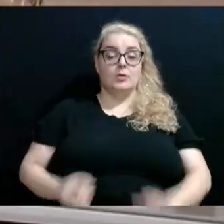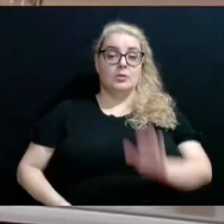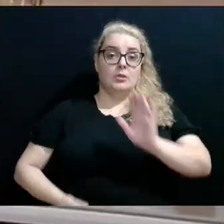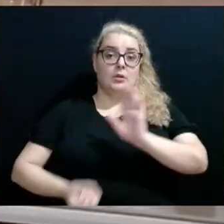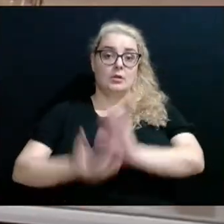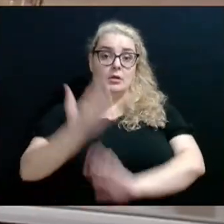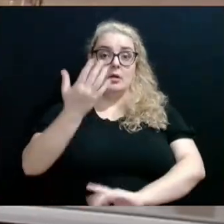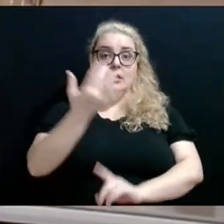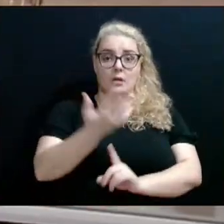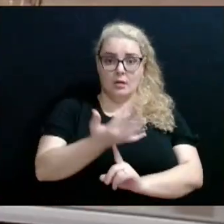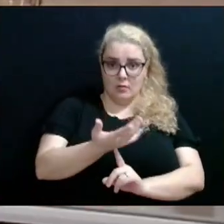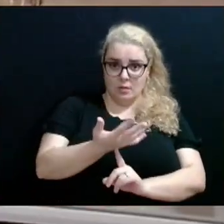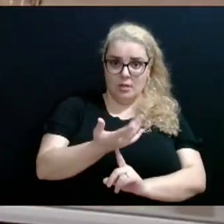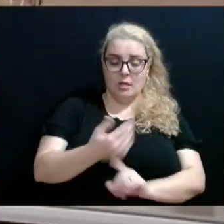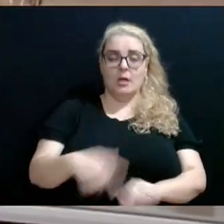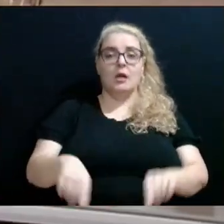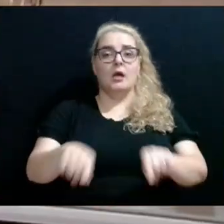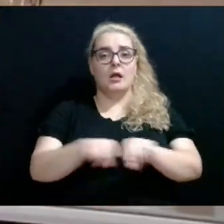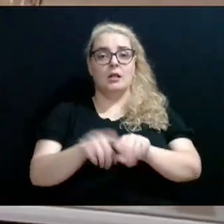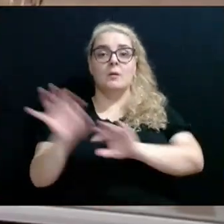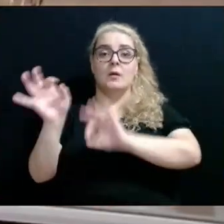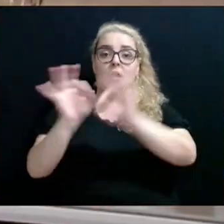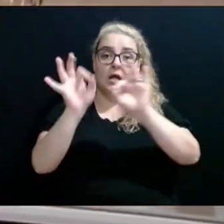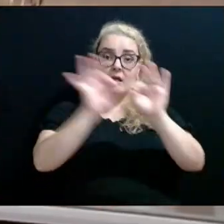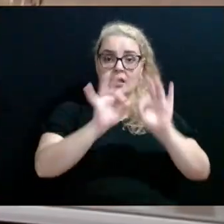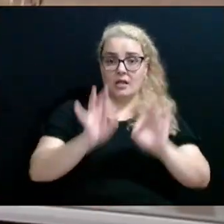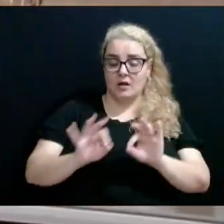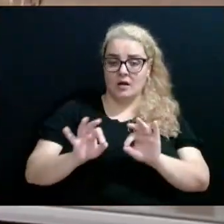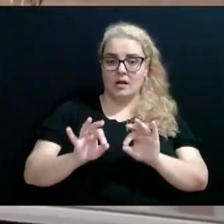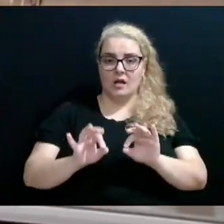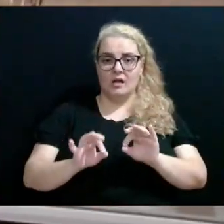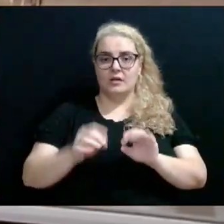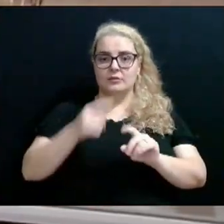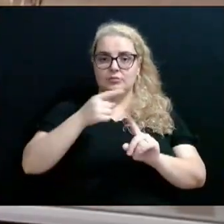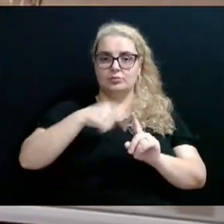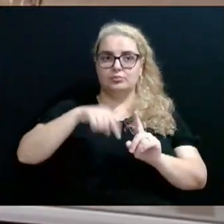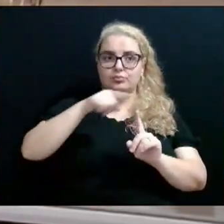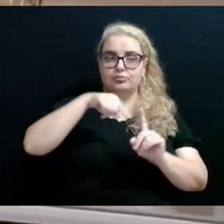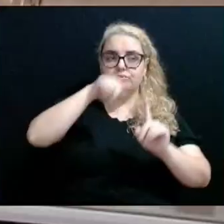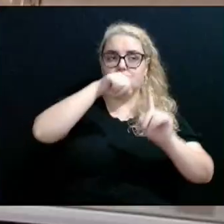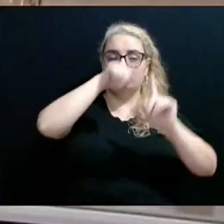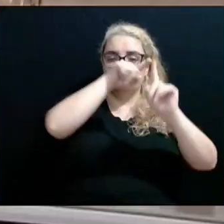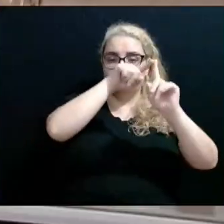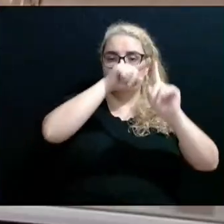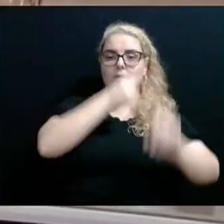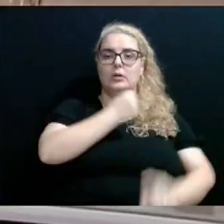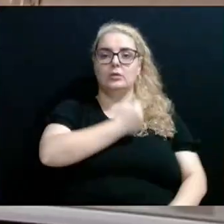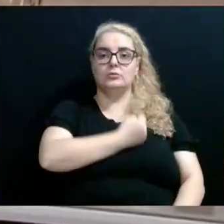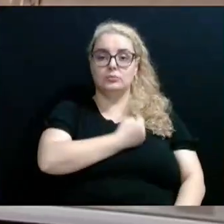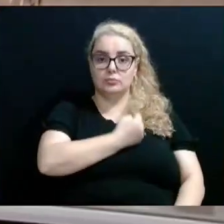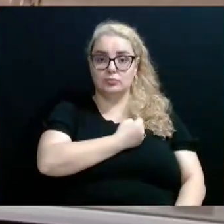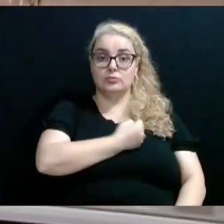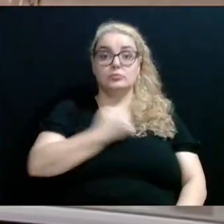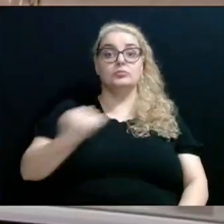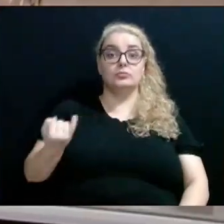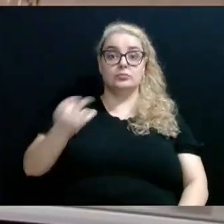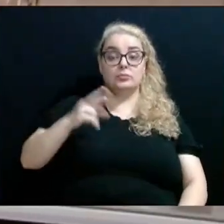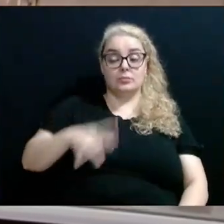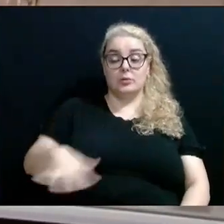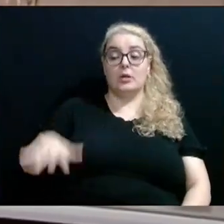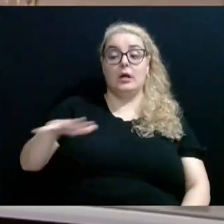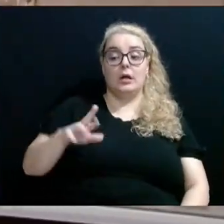velas, inclusive as decorativas, alcançou números importantes na região metropolitana de